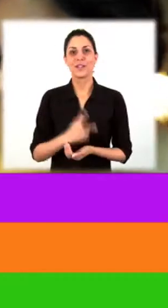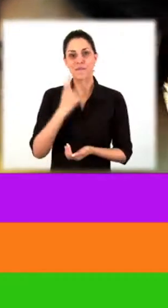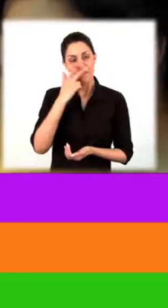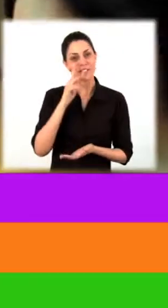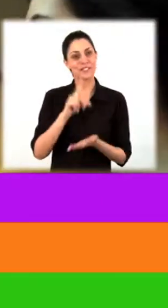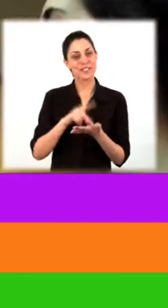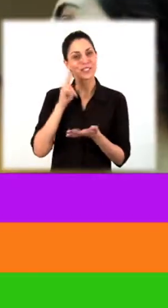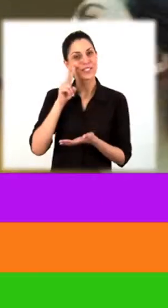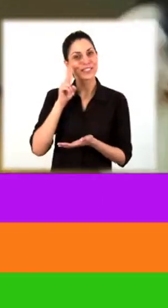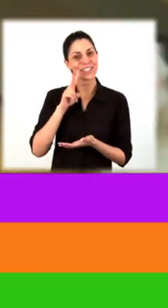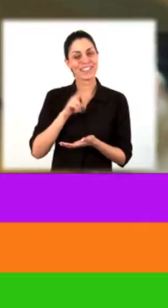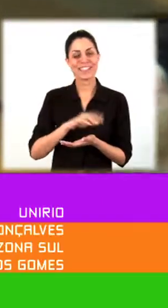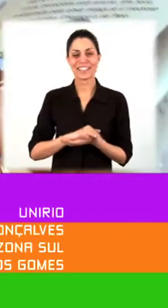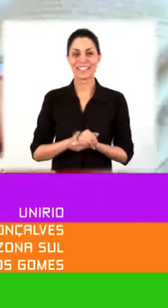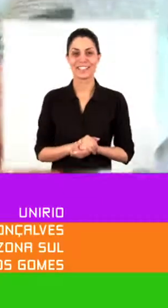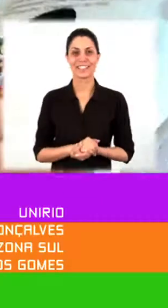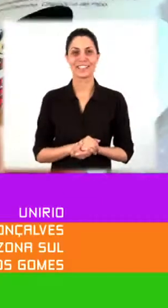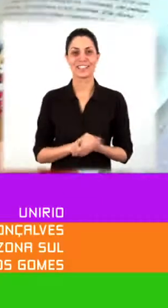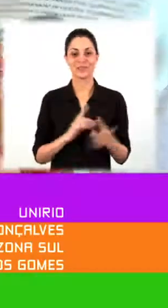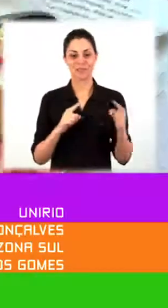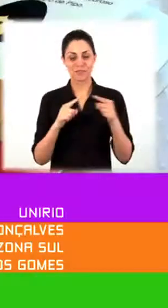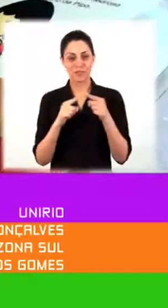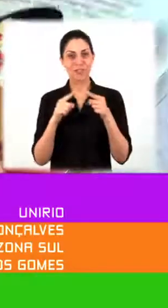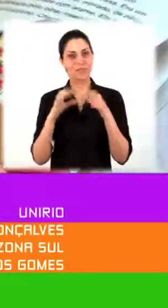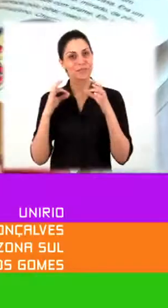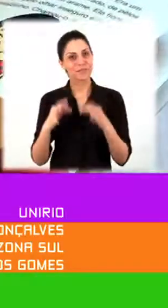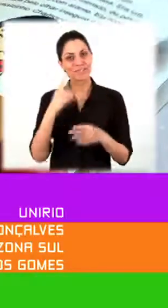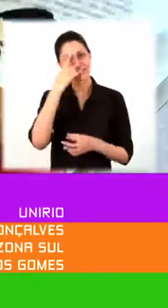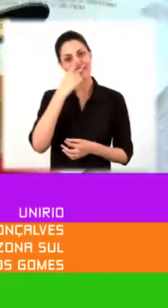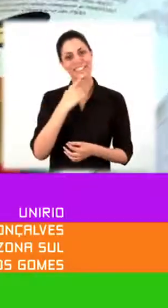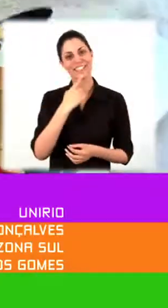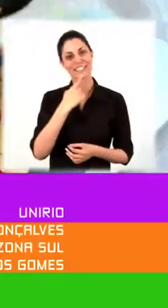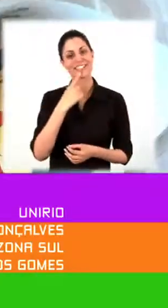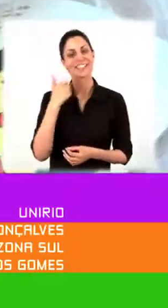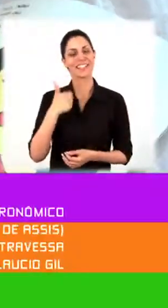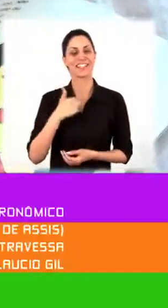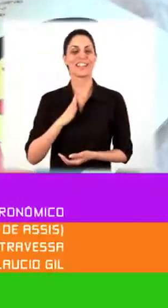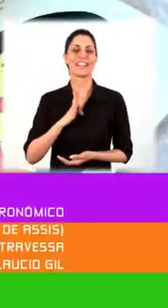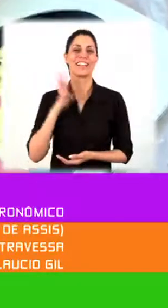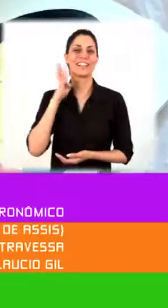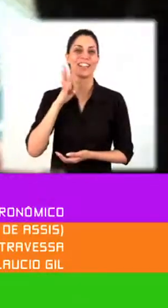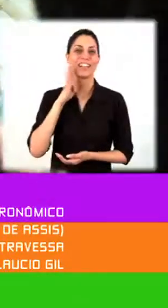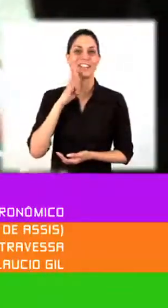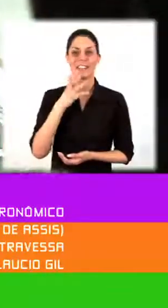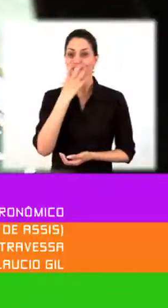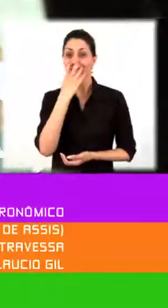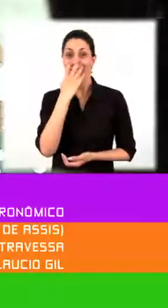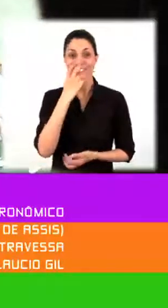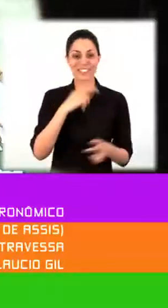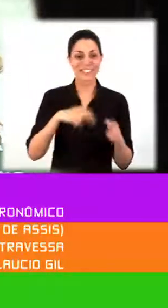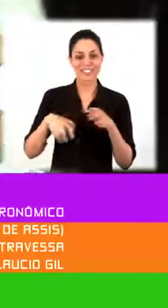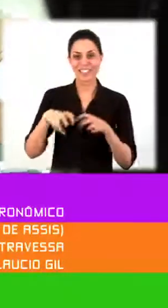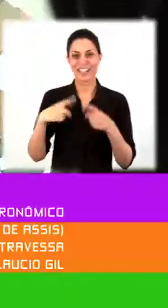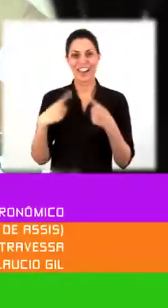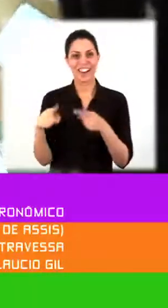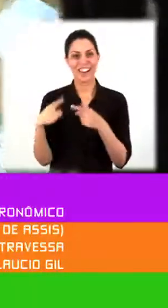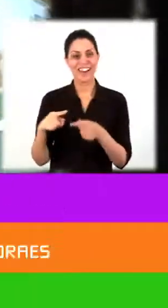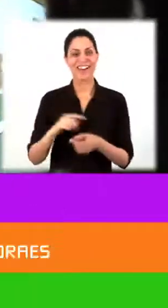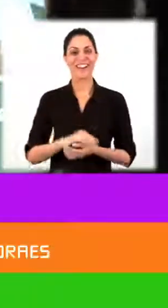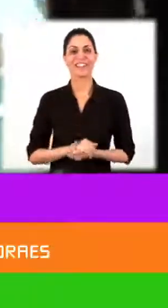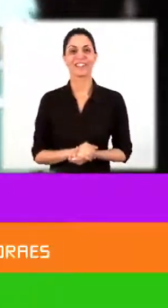Ficou bem parecido. Não ficou? Ficou muito parecido, muito legal. Olha os cachorros